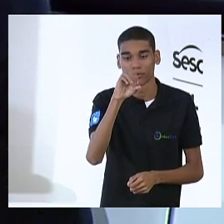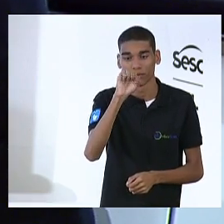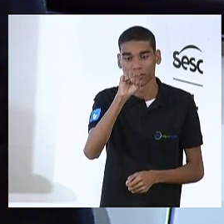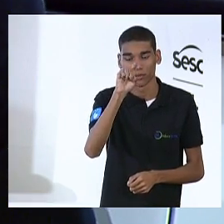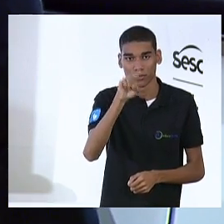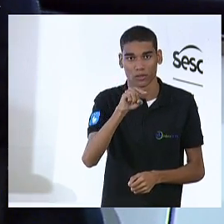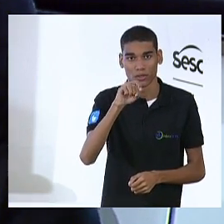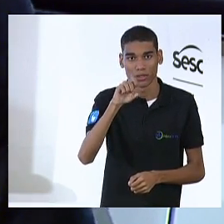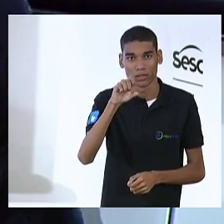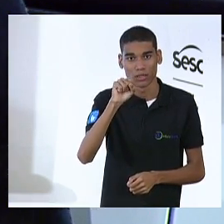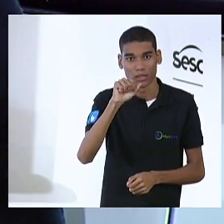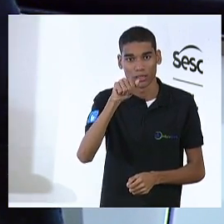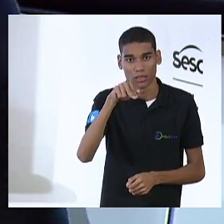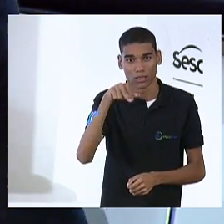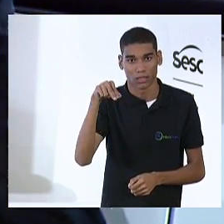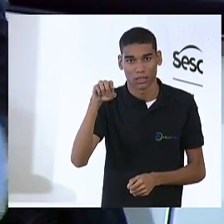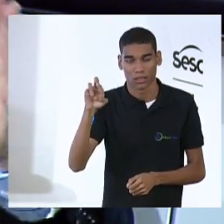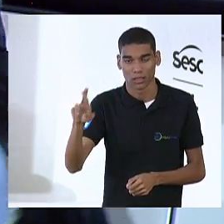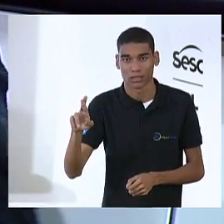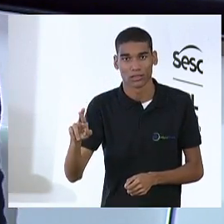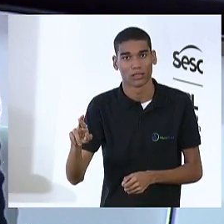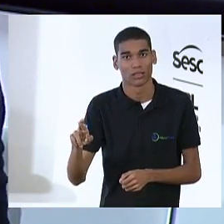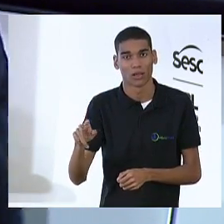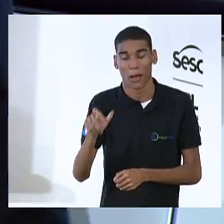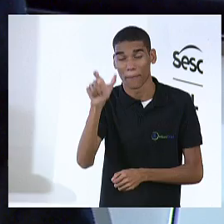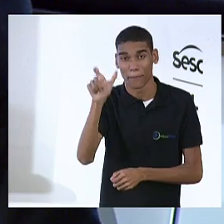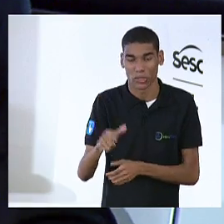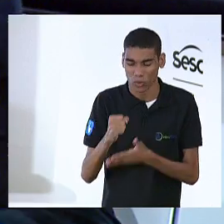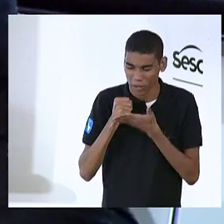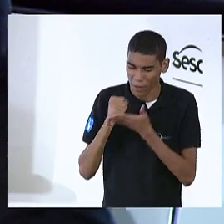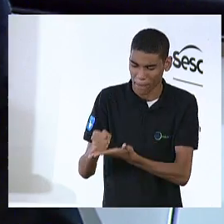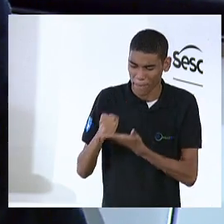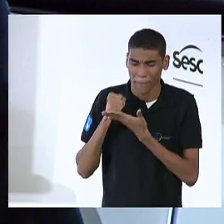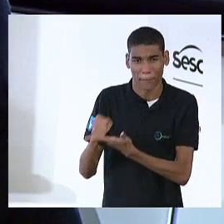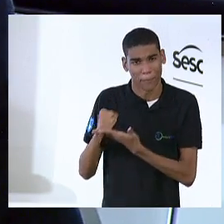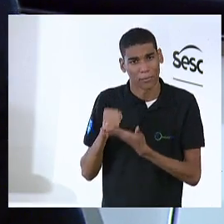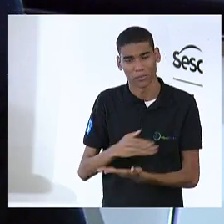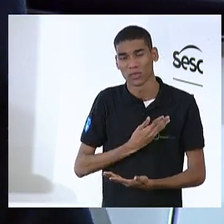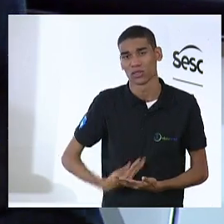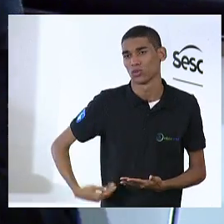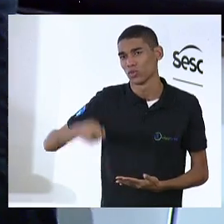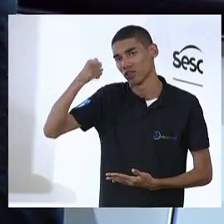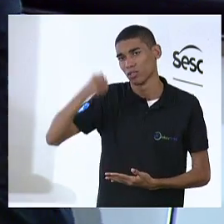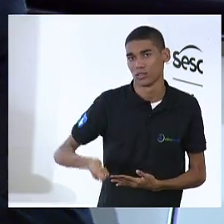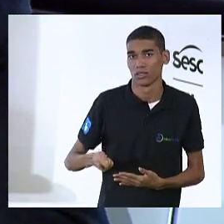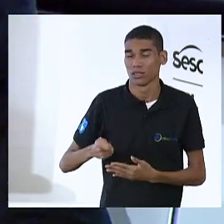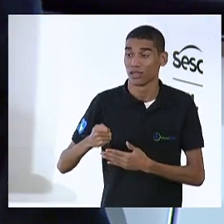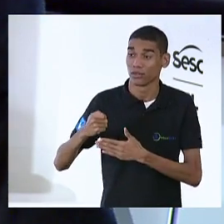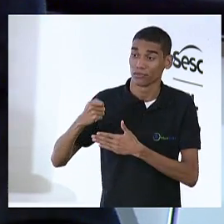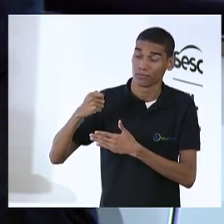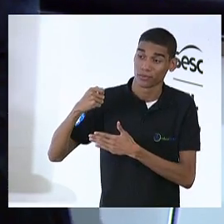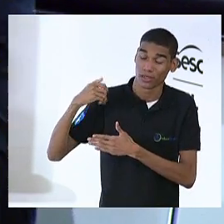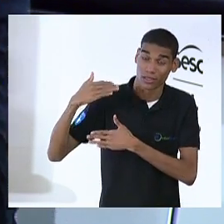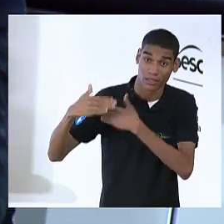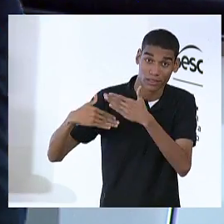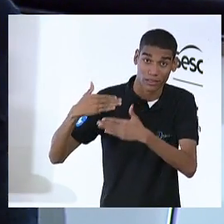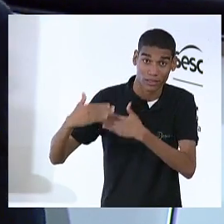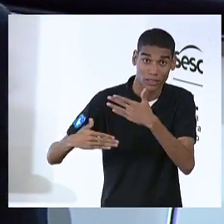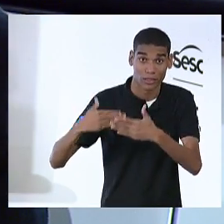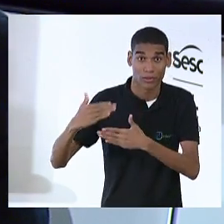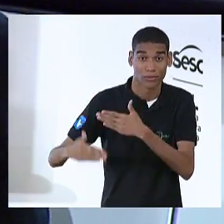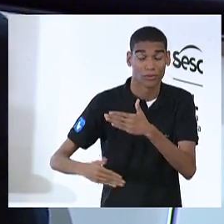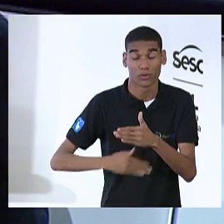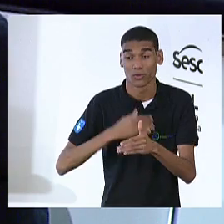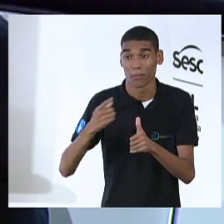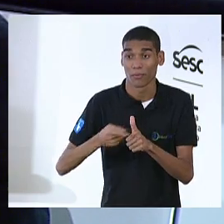maior exemplo de todos, né? Sujeito que apoiou a ditadura desde que ela começou e que depois vira o primeiro presidente civil do